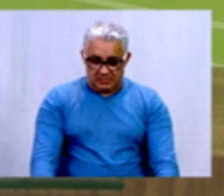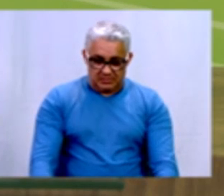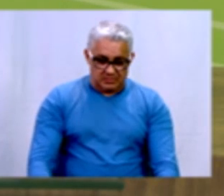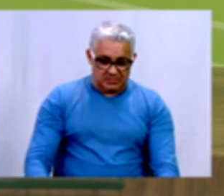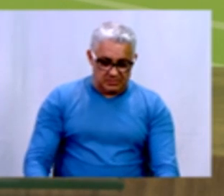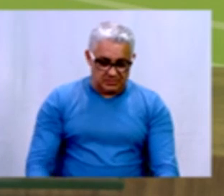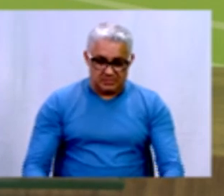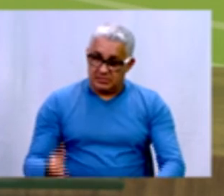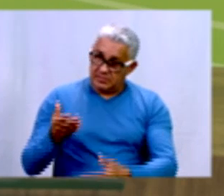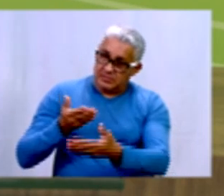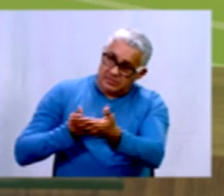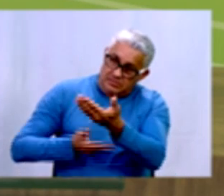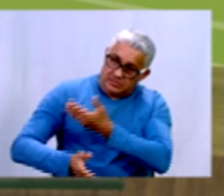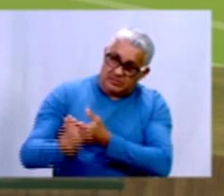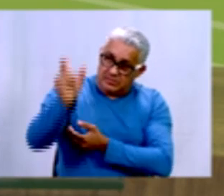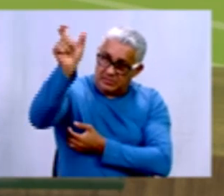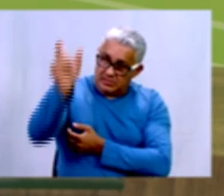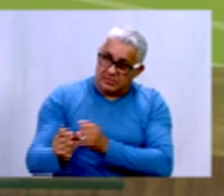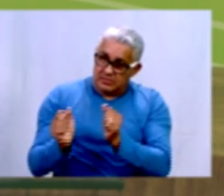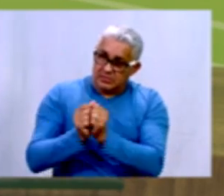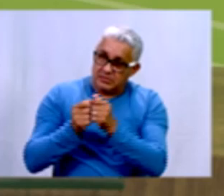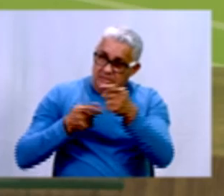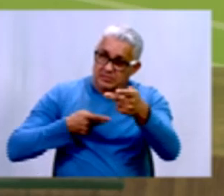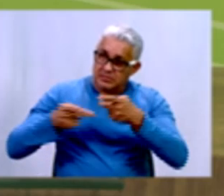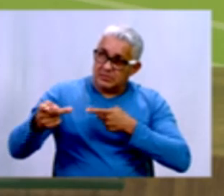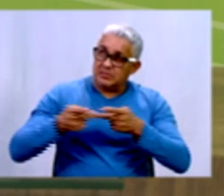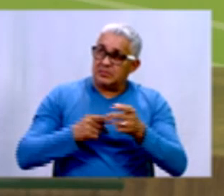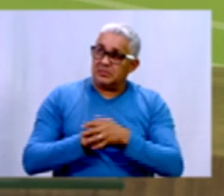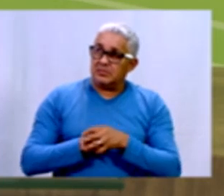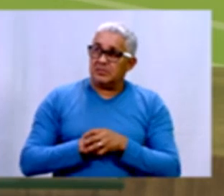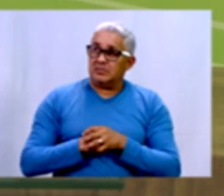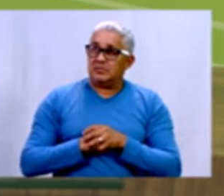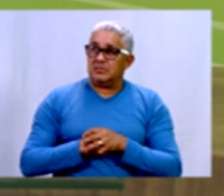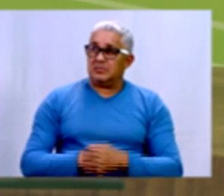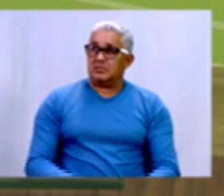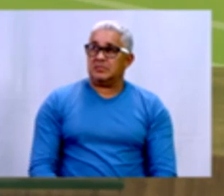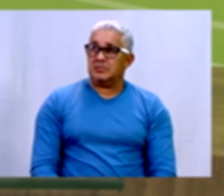De interagir com o cliente do projeto, com